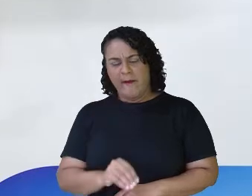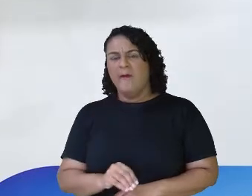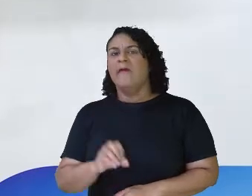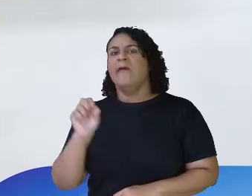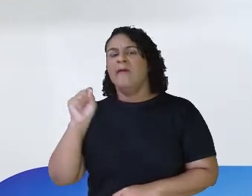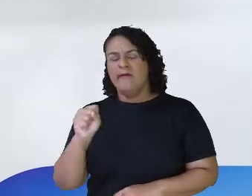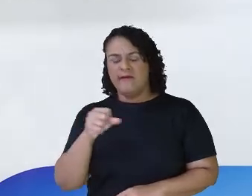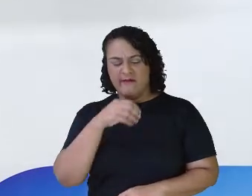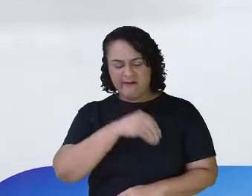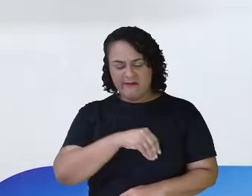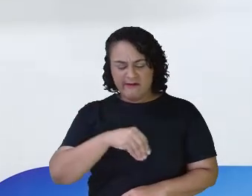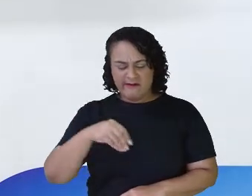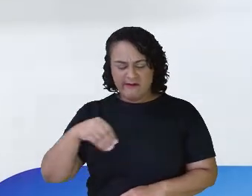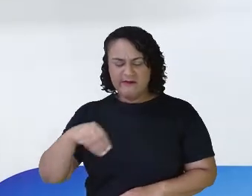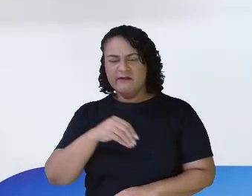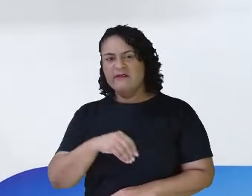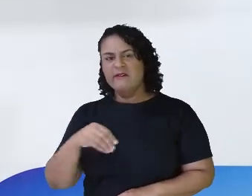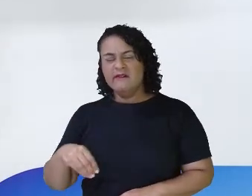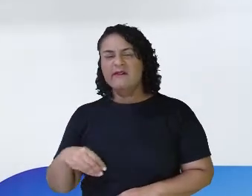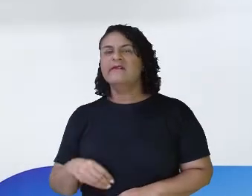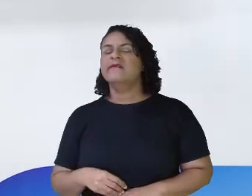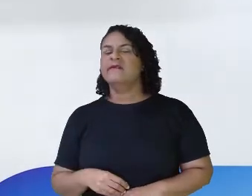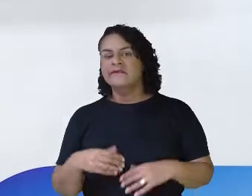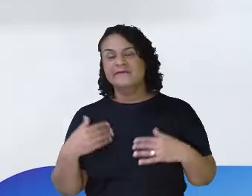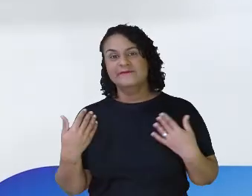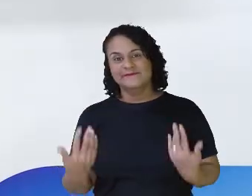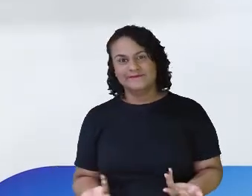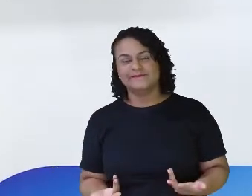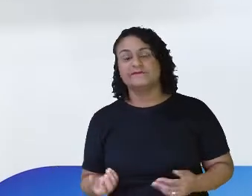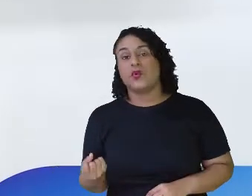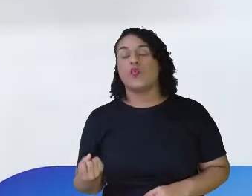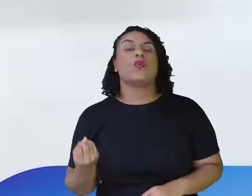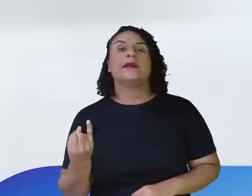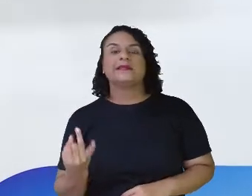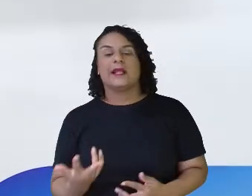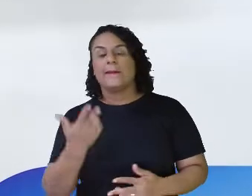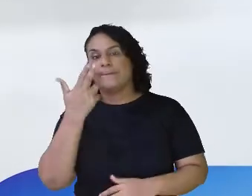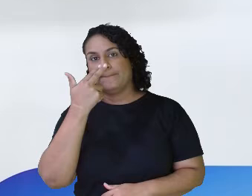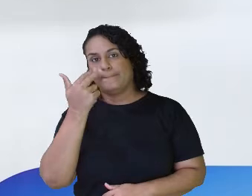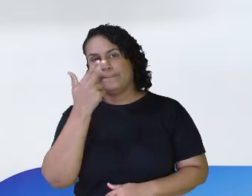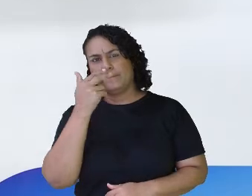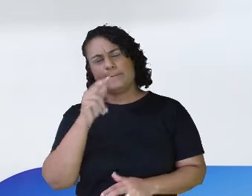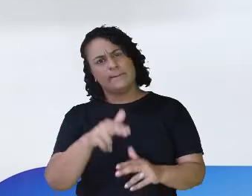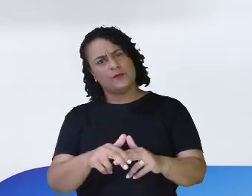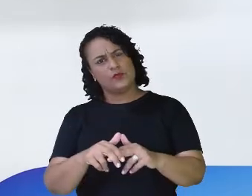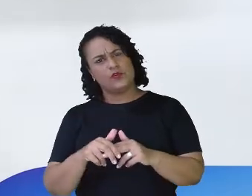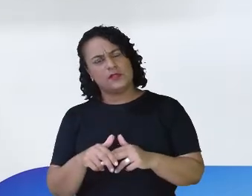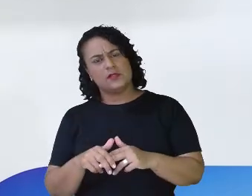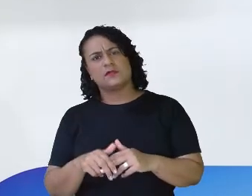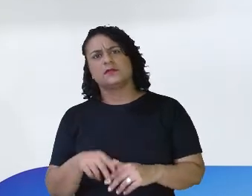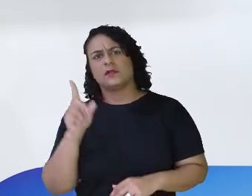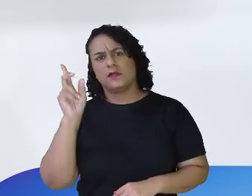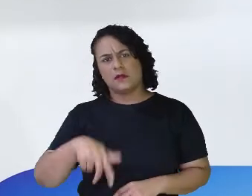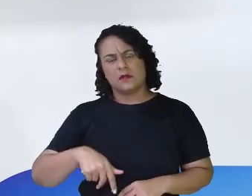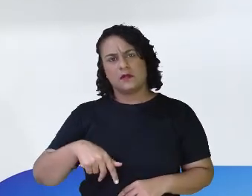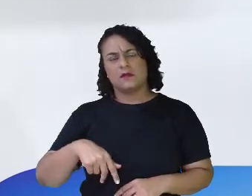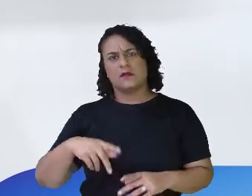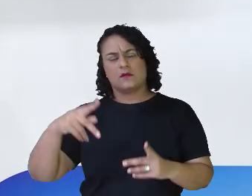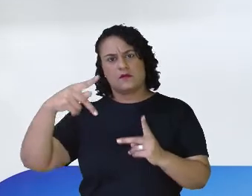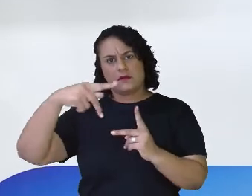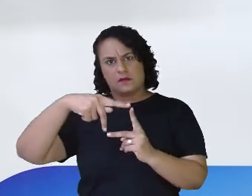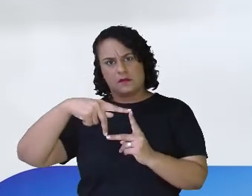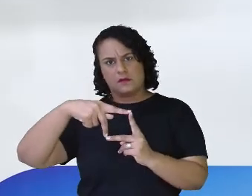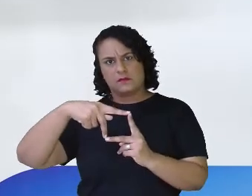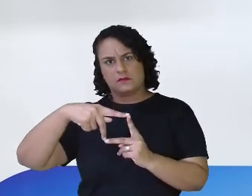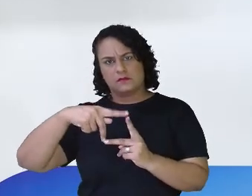e 8 na linha. Mesma quantidade, É por isso que é triângulo, que